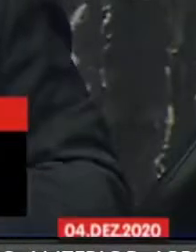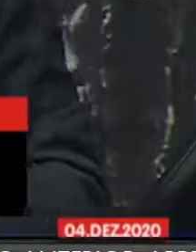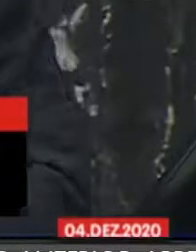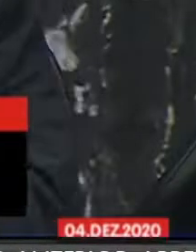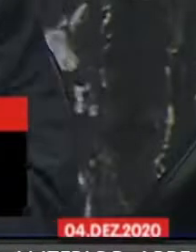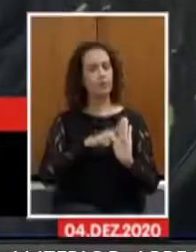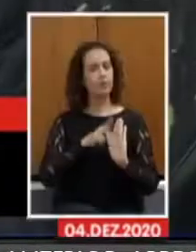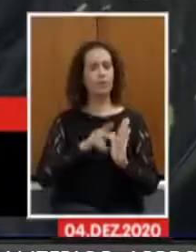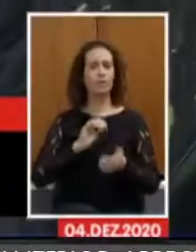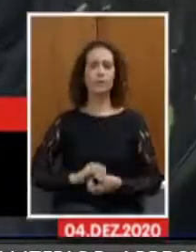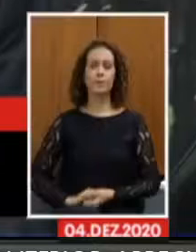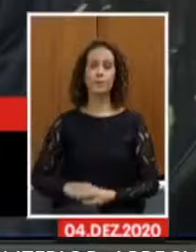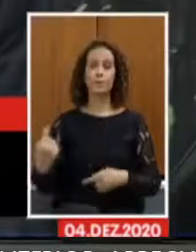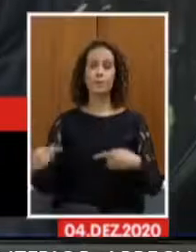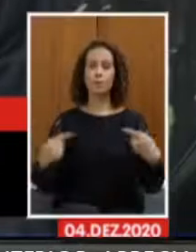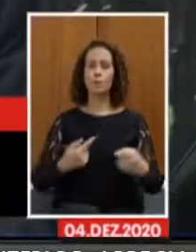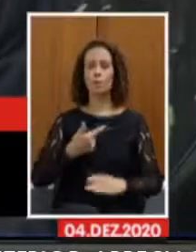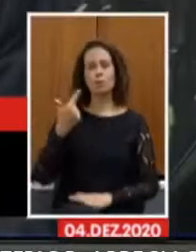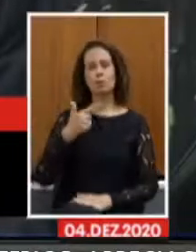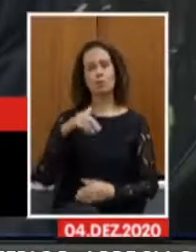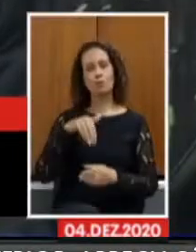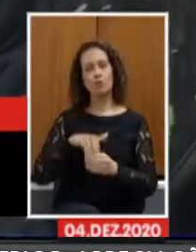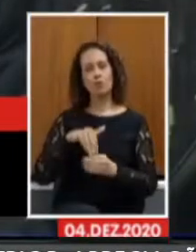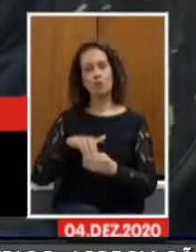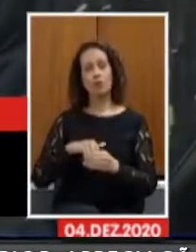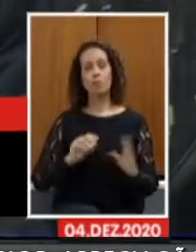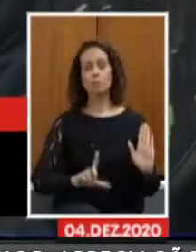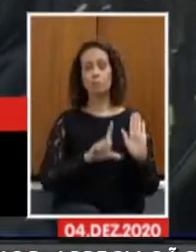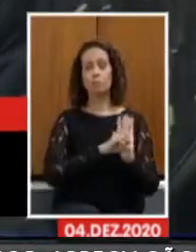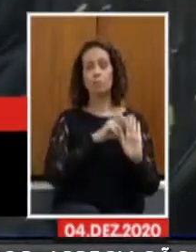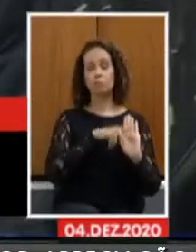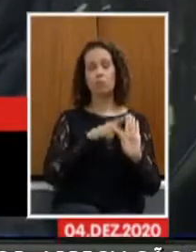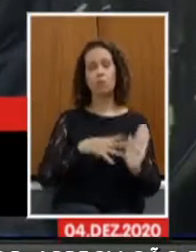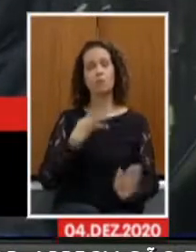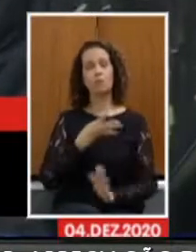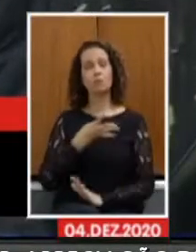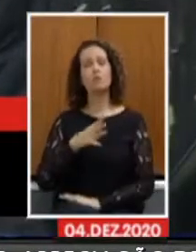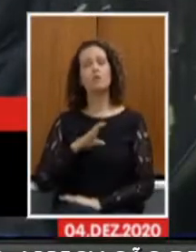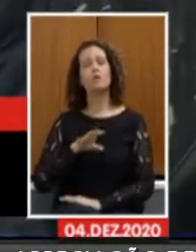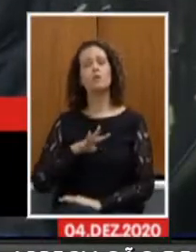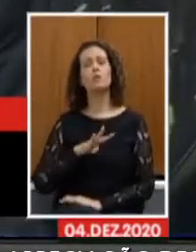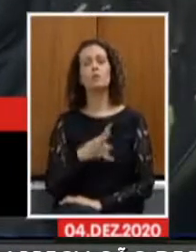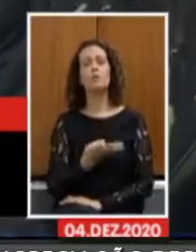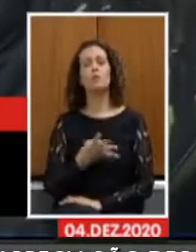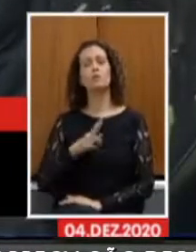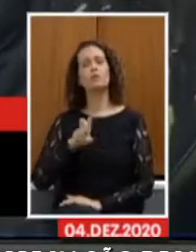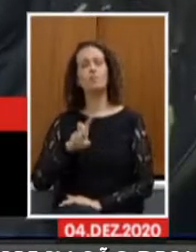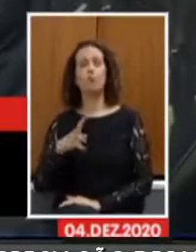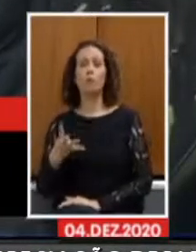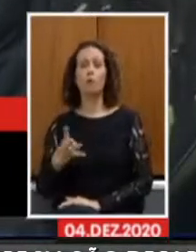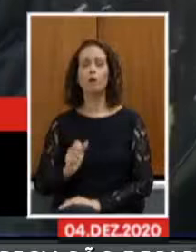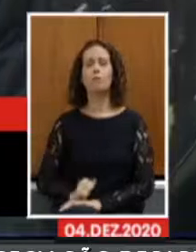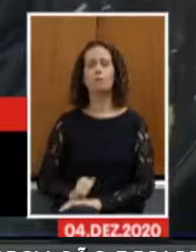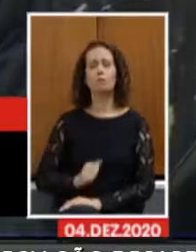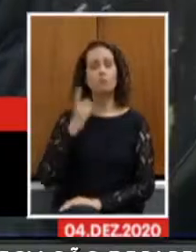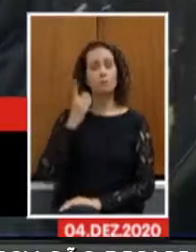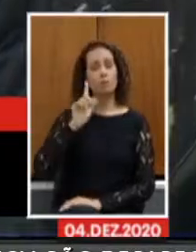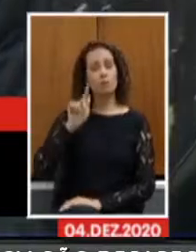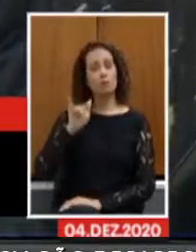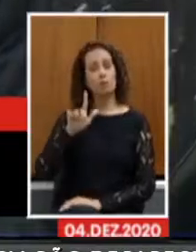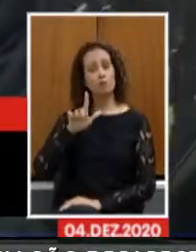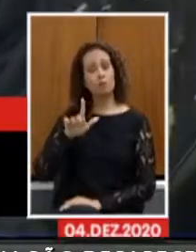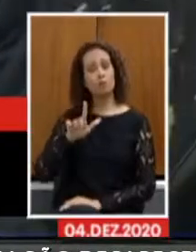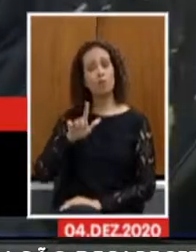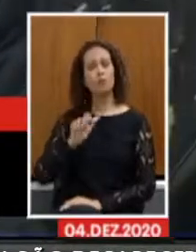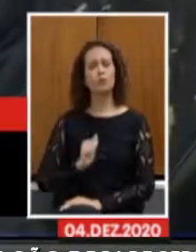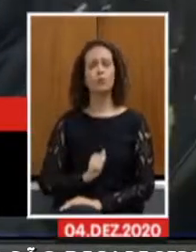projeto. Discussão em segundo turno do projeto de lei de número 4.054 de 2017 do deputado Gil Pereira, que acrescenta